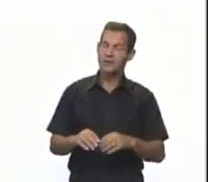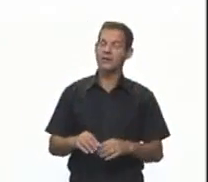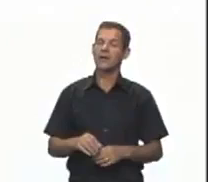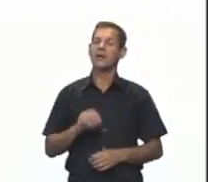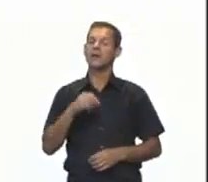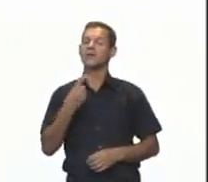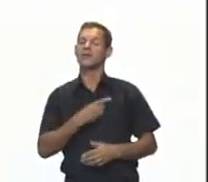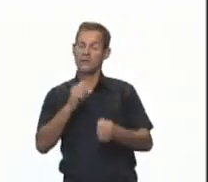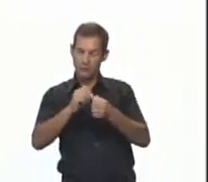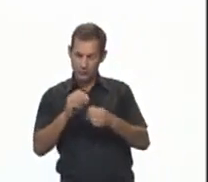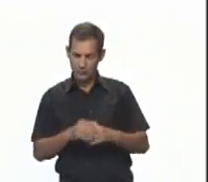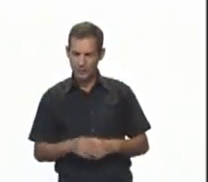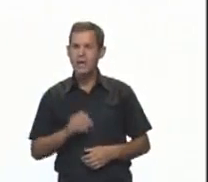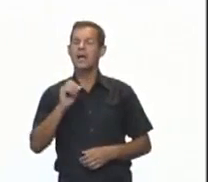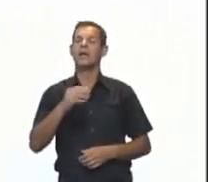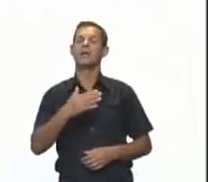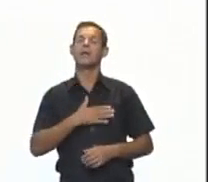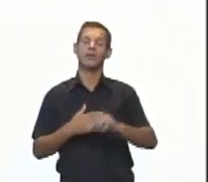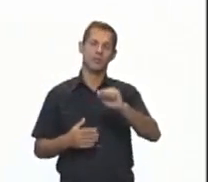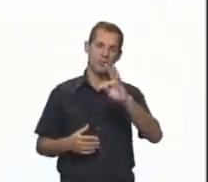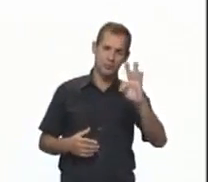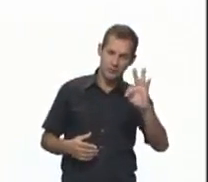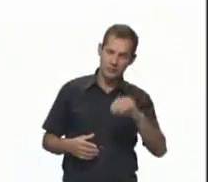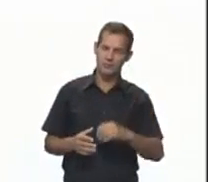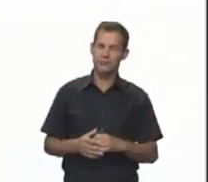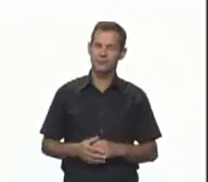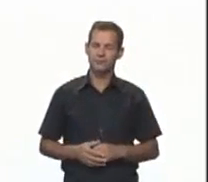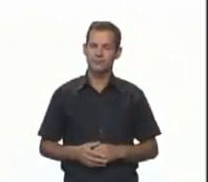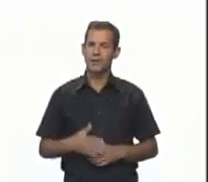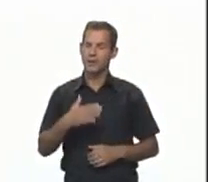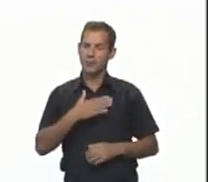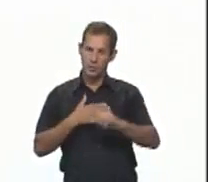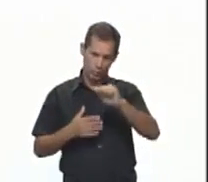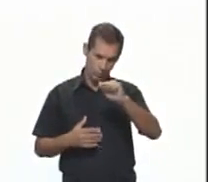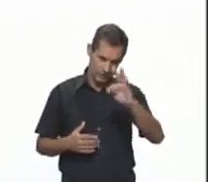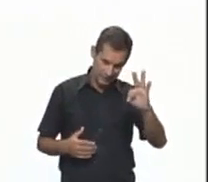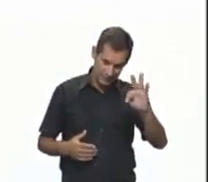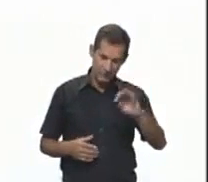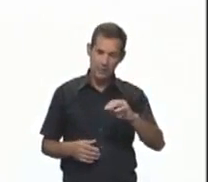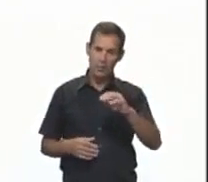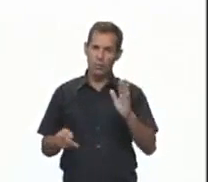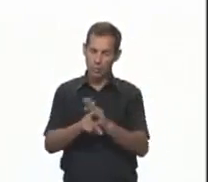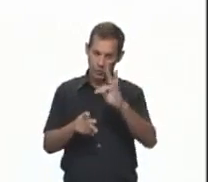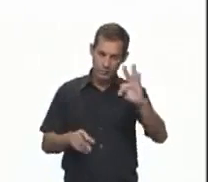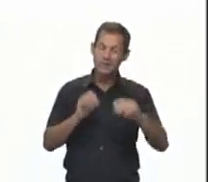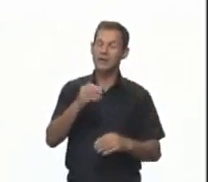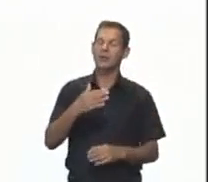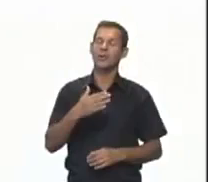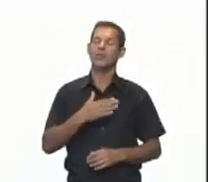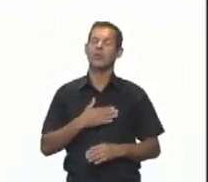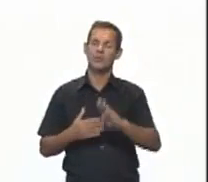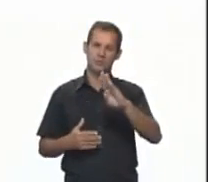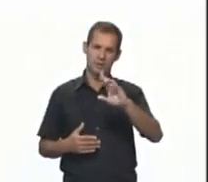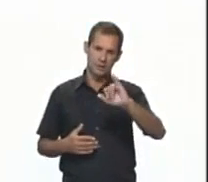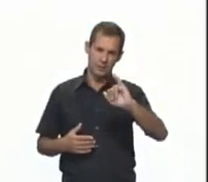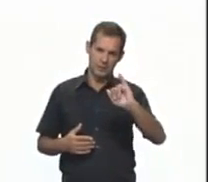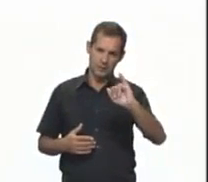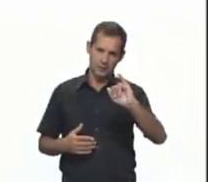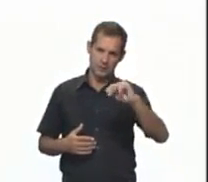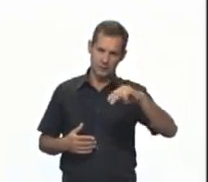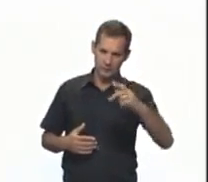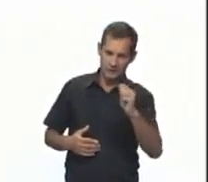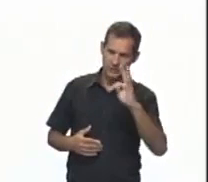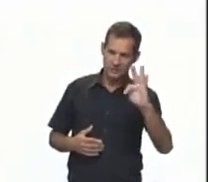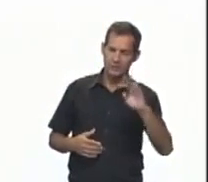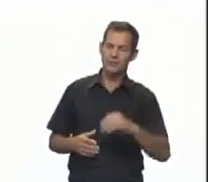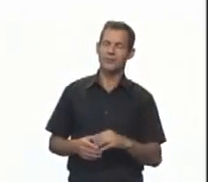modo análogo ao que a gente fez. Quem que é o meu a de t? Meu a de t é o t, e quem que é o meu b' de t?